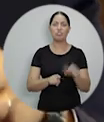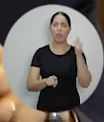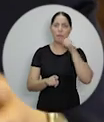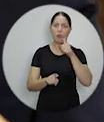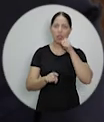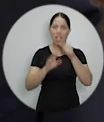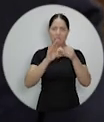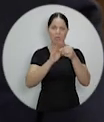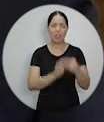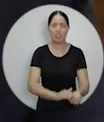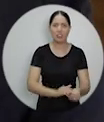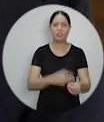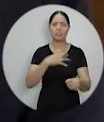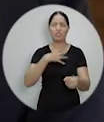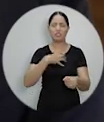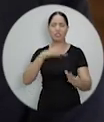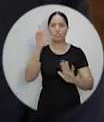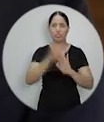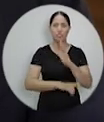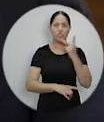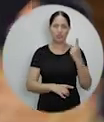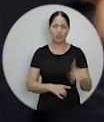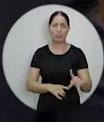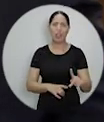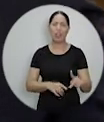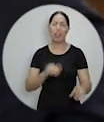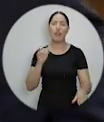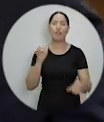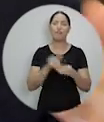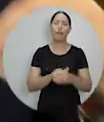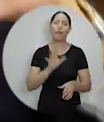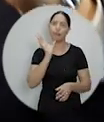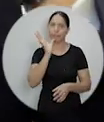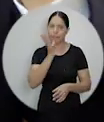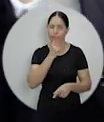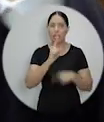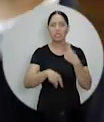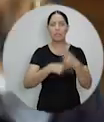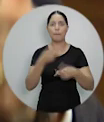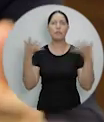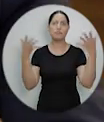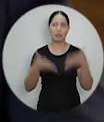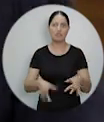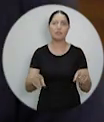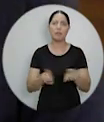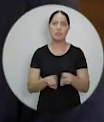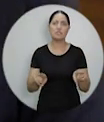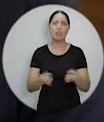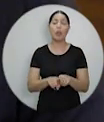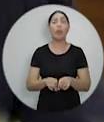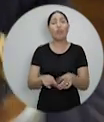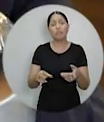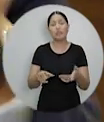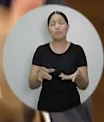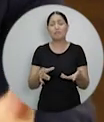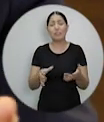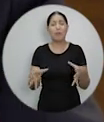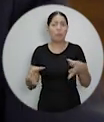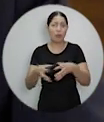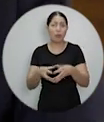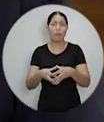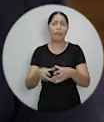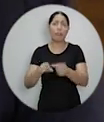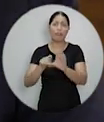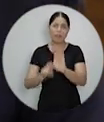subrogação, da negação do direito da mulher, um voto tardio, depois uma participação na política tardia, uma